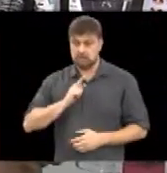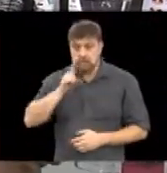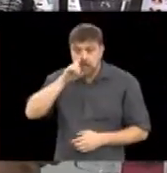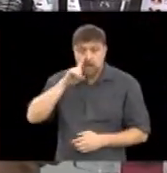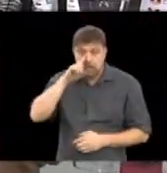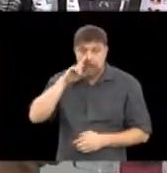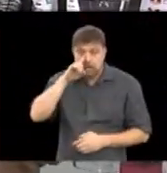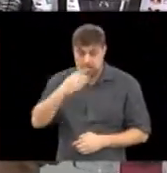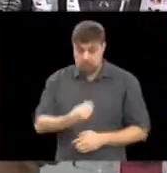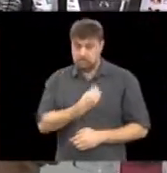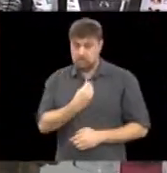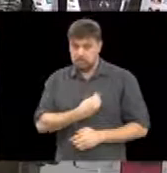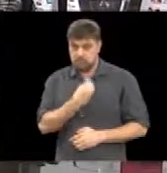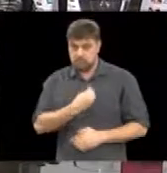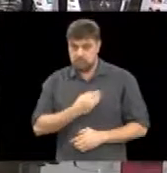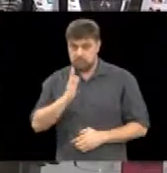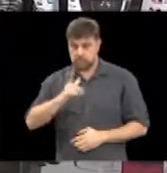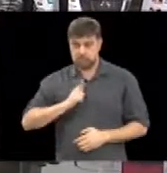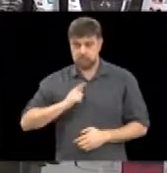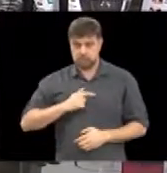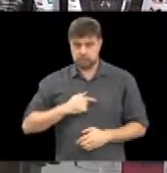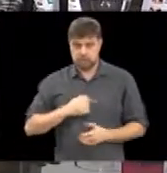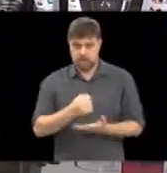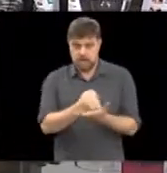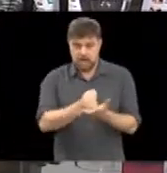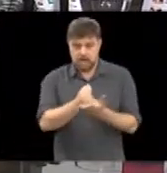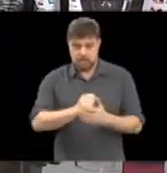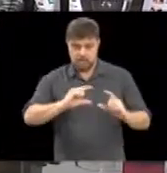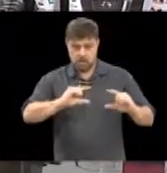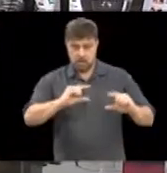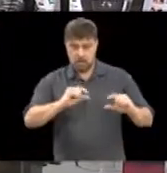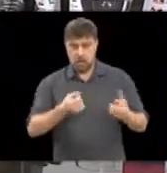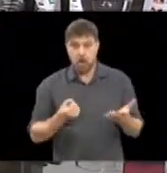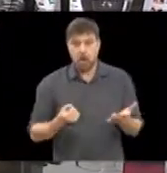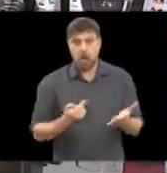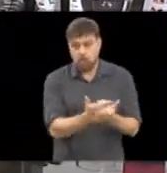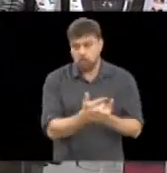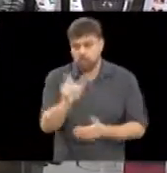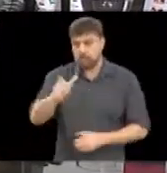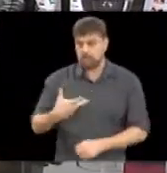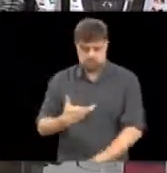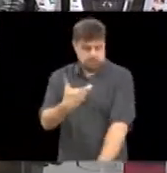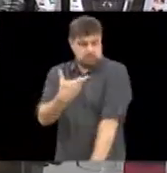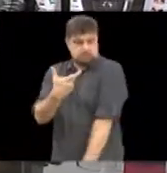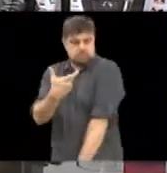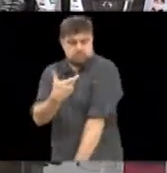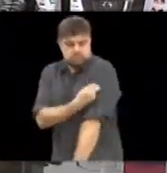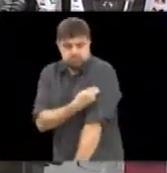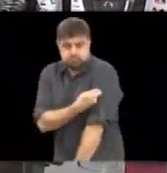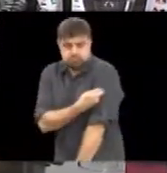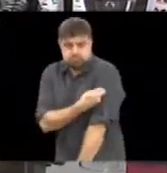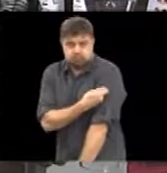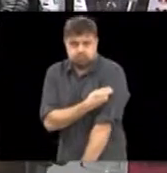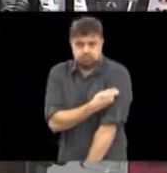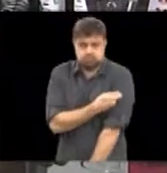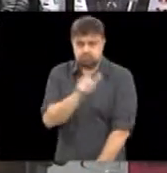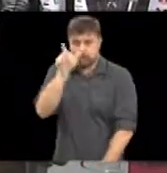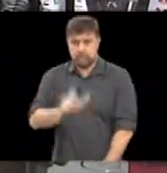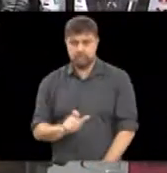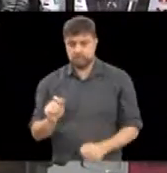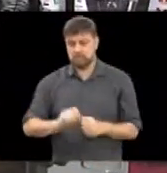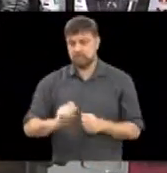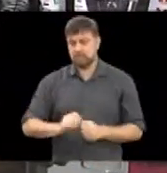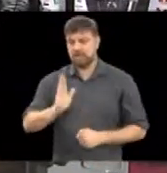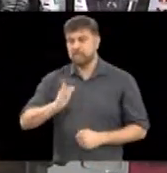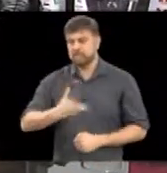corre perigo, já tem os kits que vendem uma adrenalina que você se auto-injeta. Então, até você chegar no pronto-socorro, se você